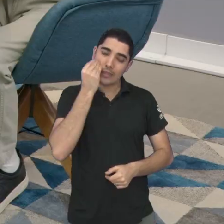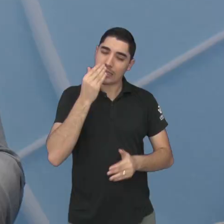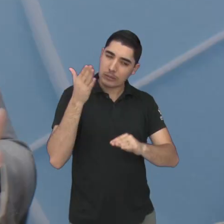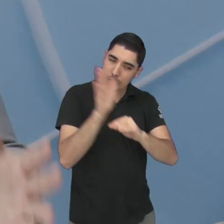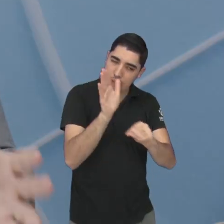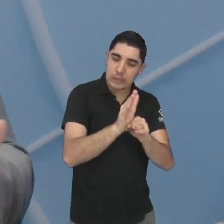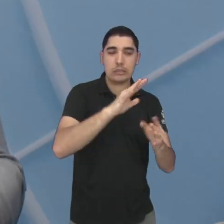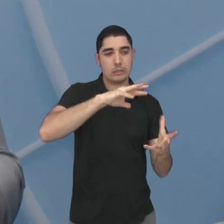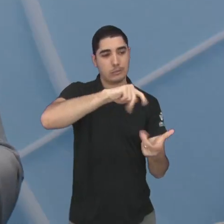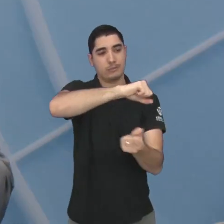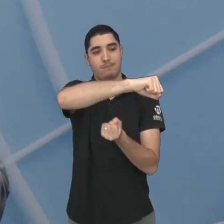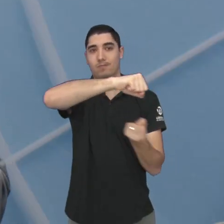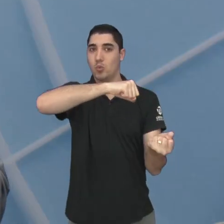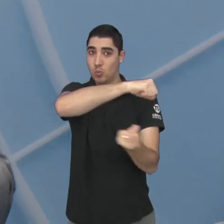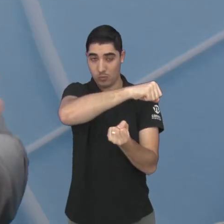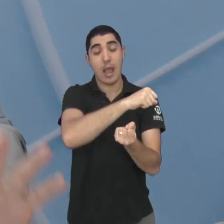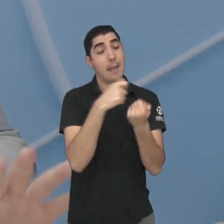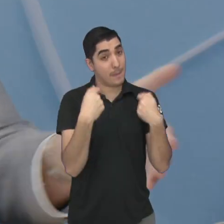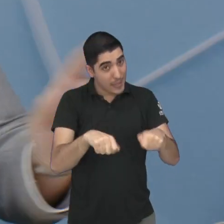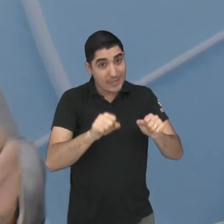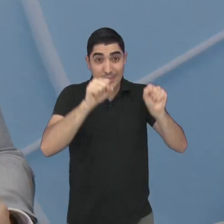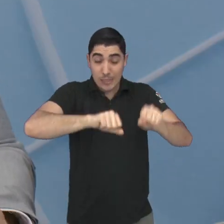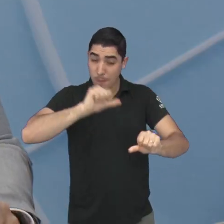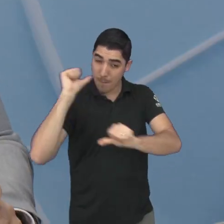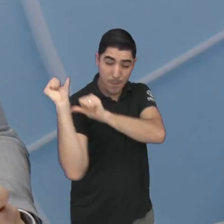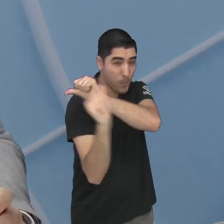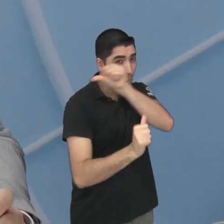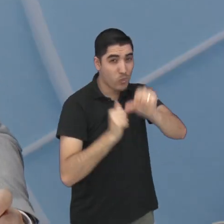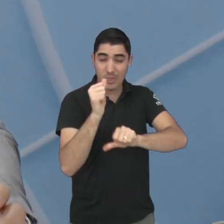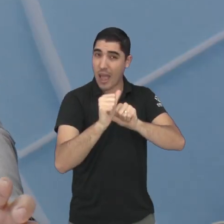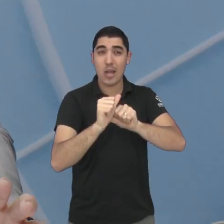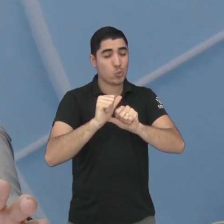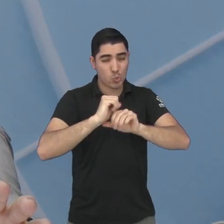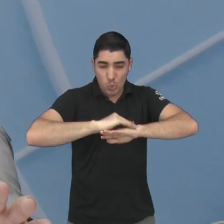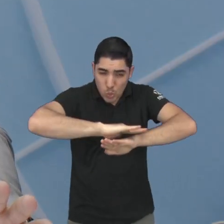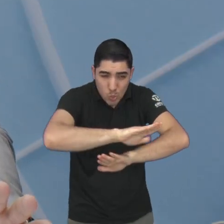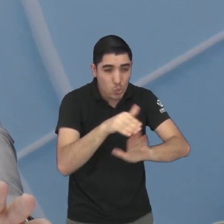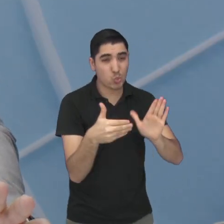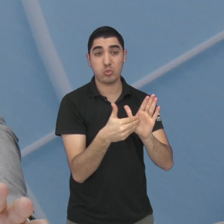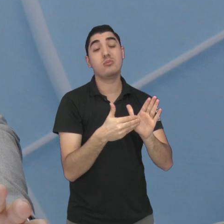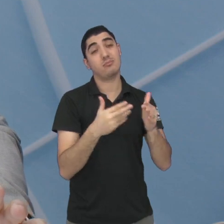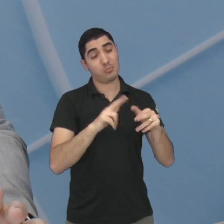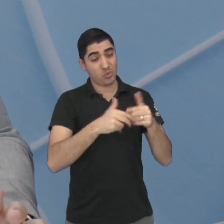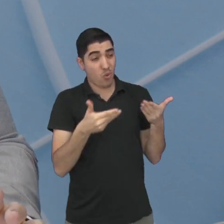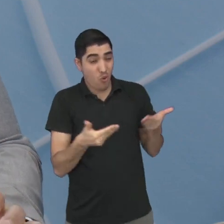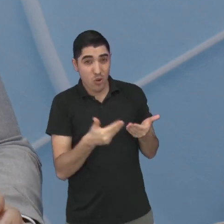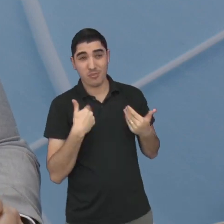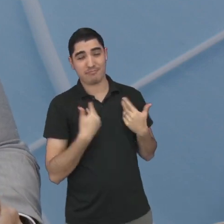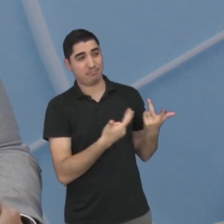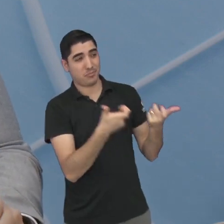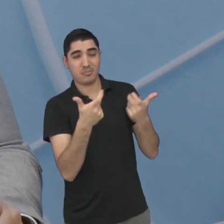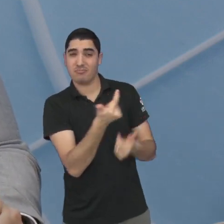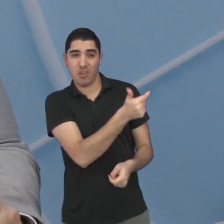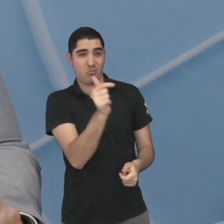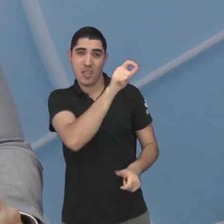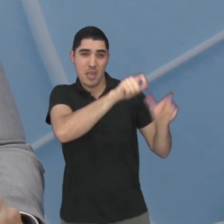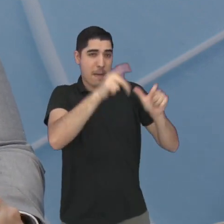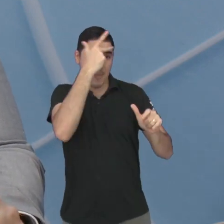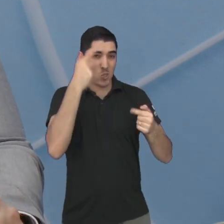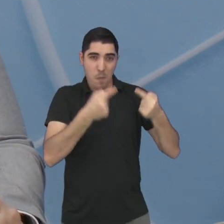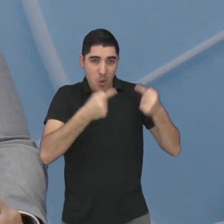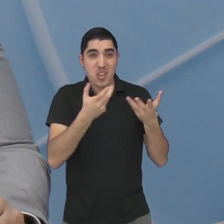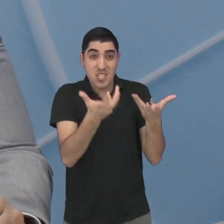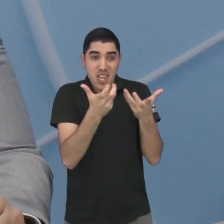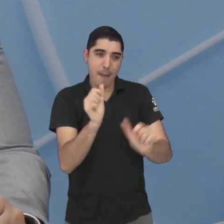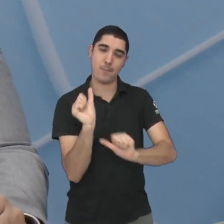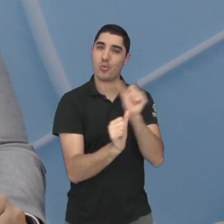Perfeito. E isso envolve mudanças profundas. E aí que eu acho que não tem vontade política para isso. Né? Aí que eu acho que falta... e